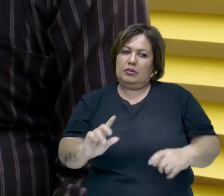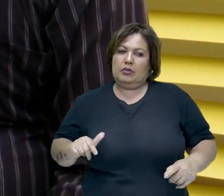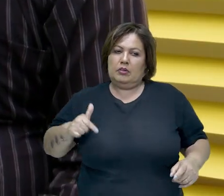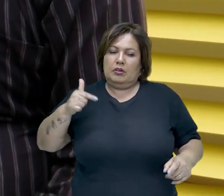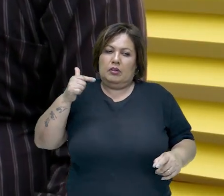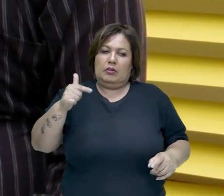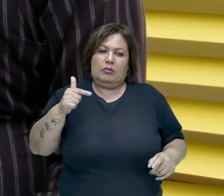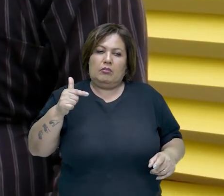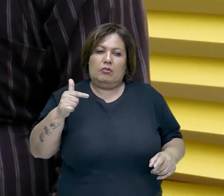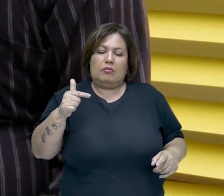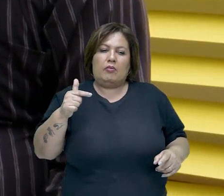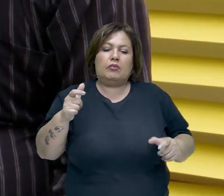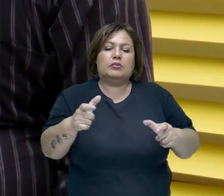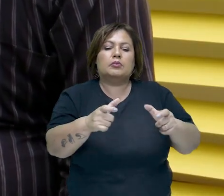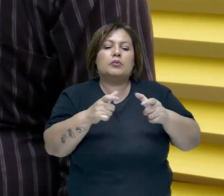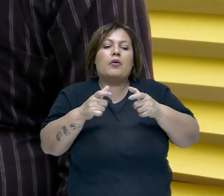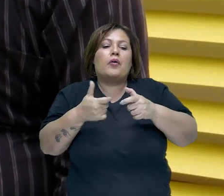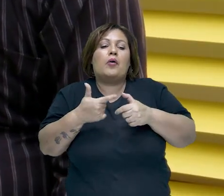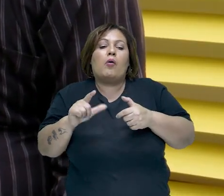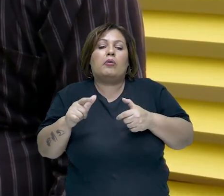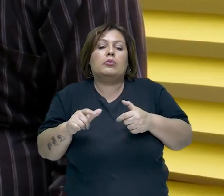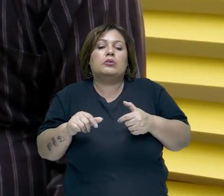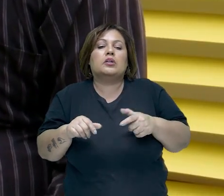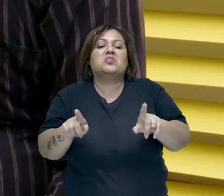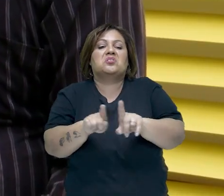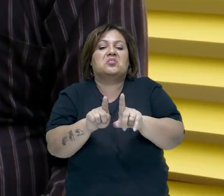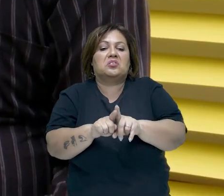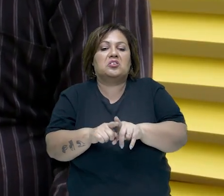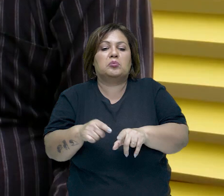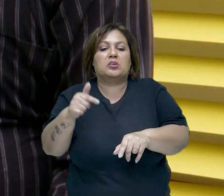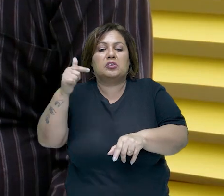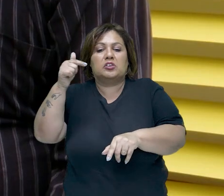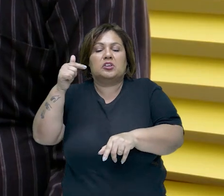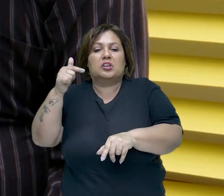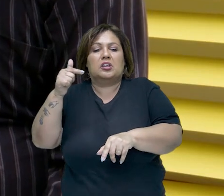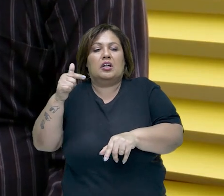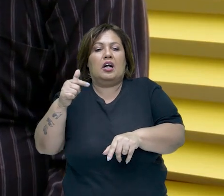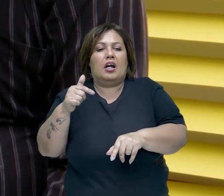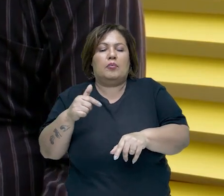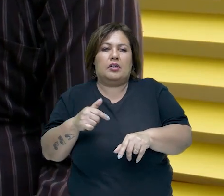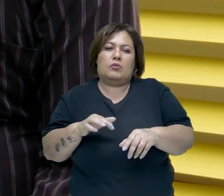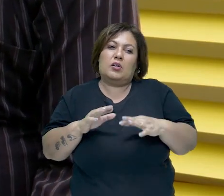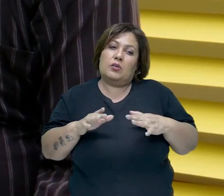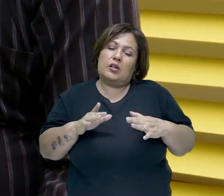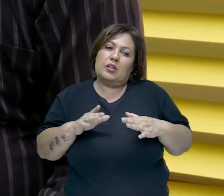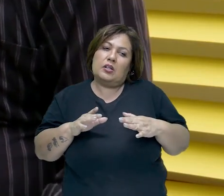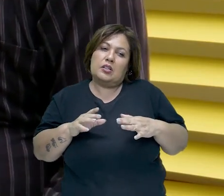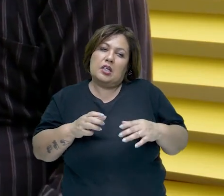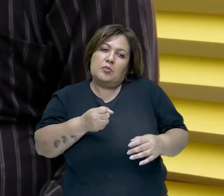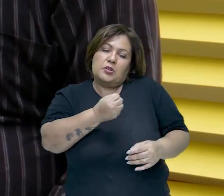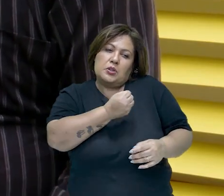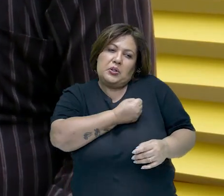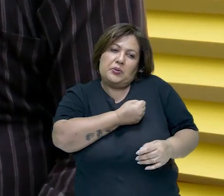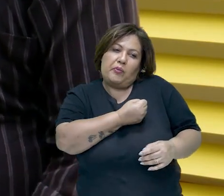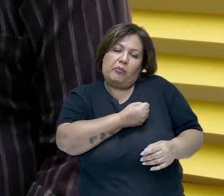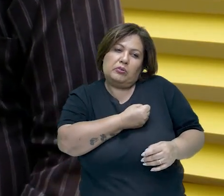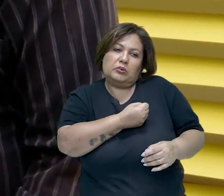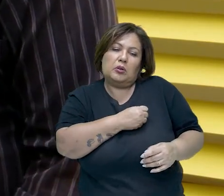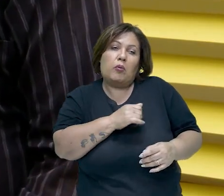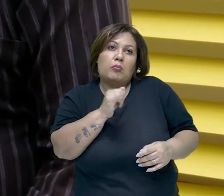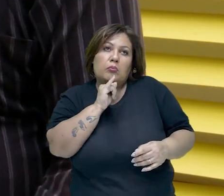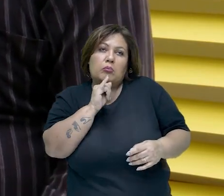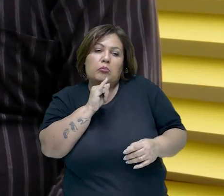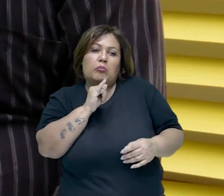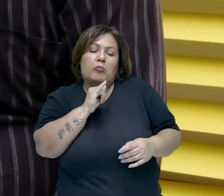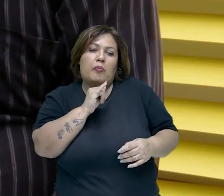com a arma, mas com outros tipos de armas também. Não à toa nós temos indicadores,